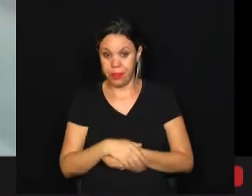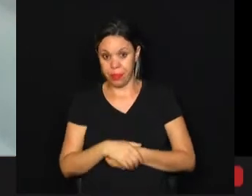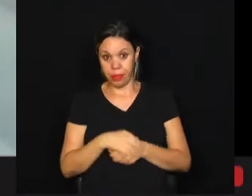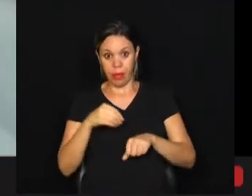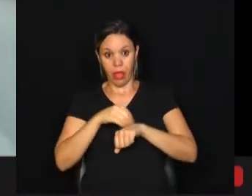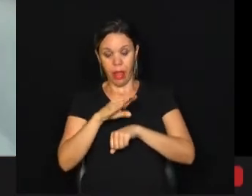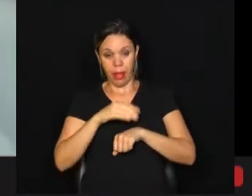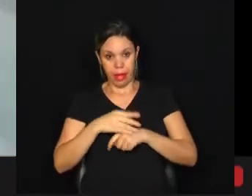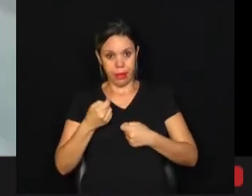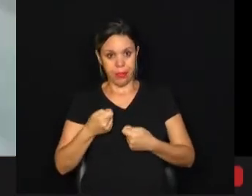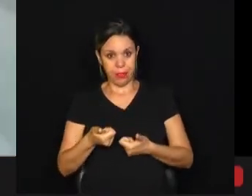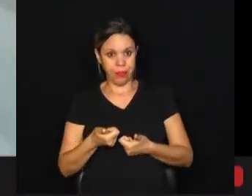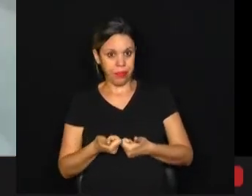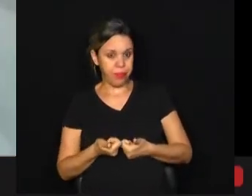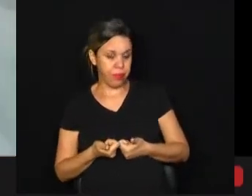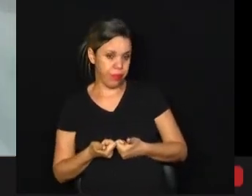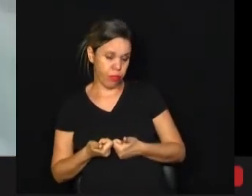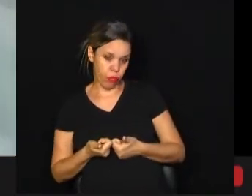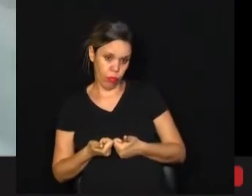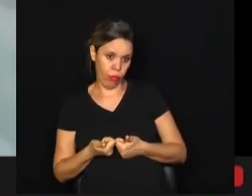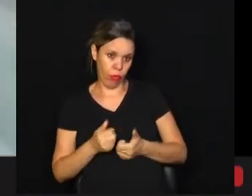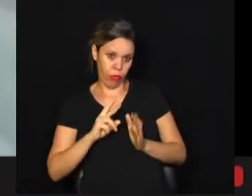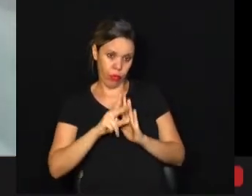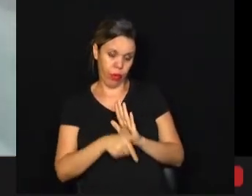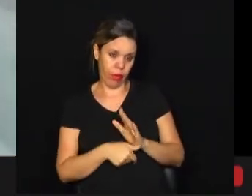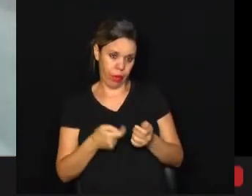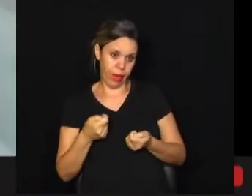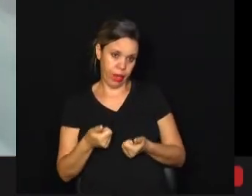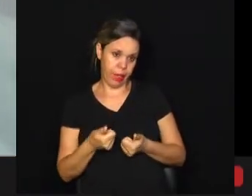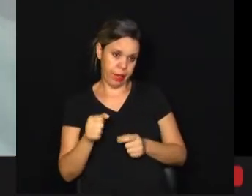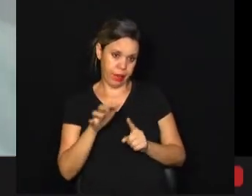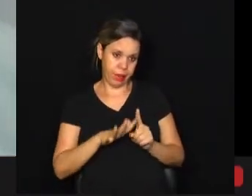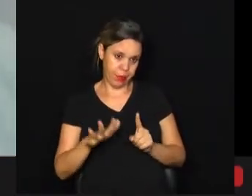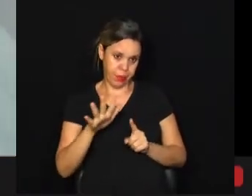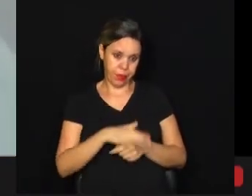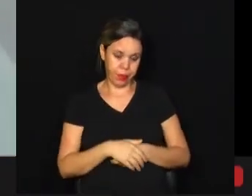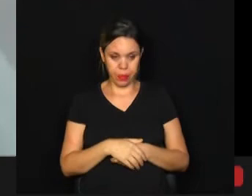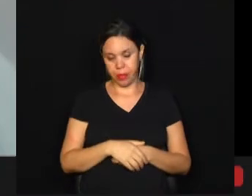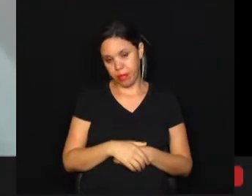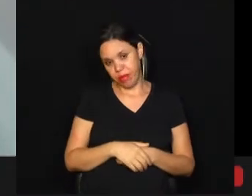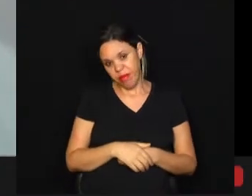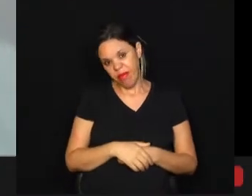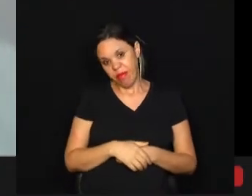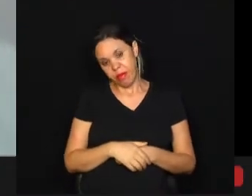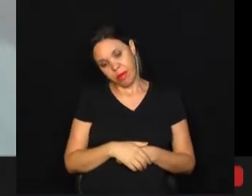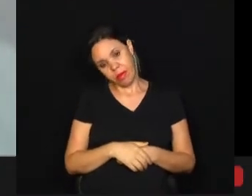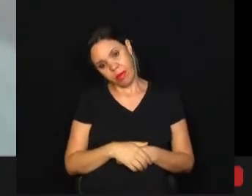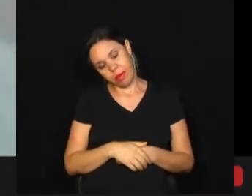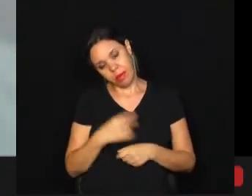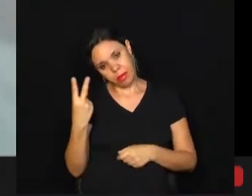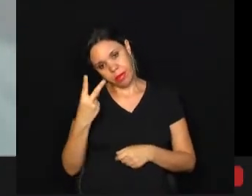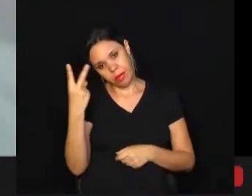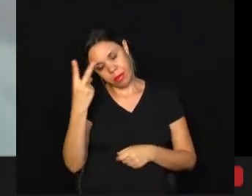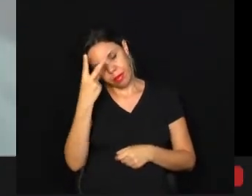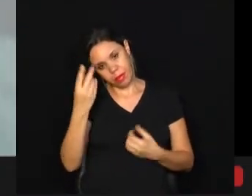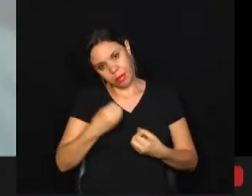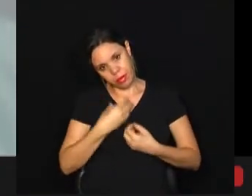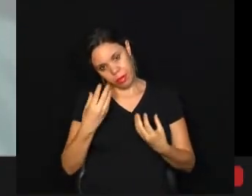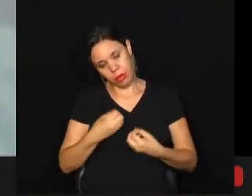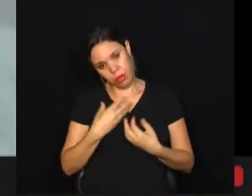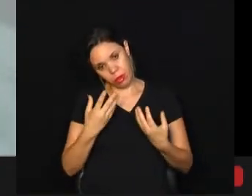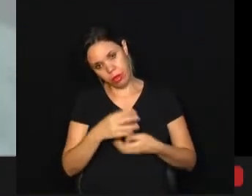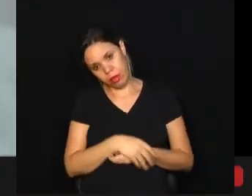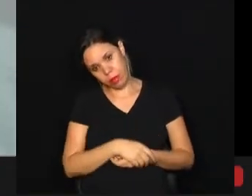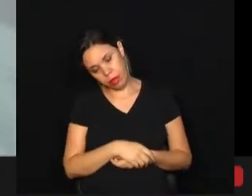um benefício, ou vários benefícios para a sociedade, que além de você valorizar a expressão,